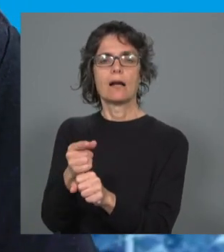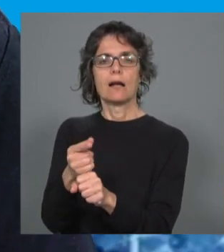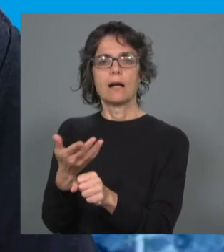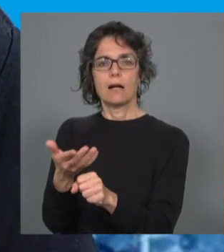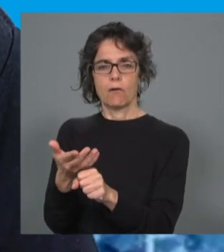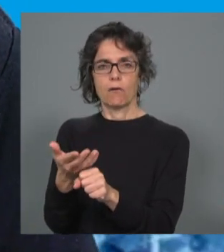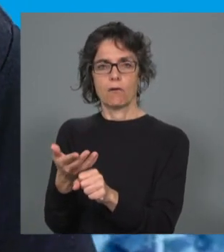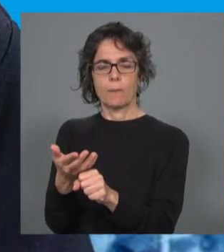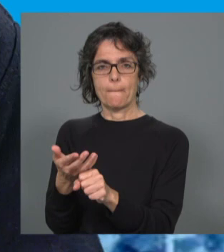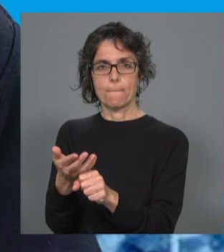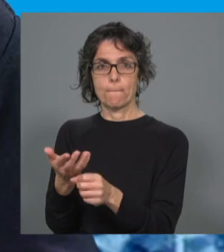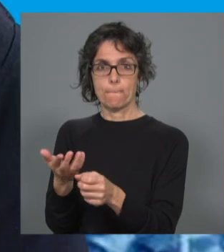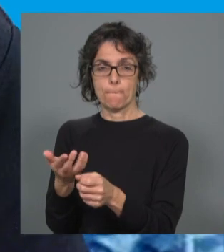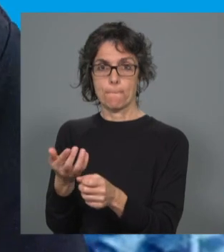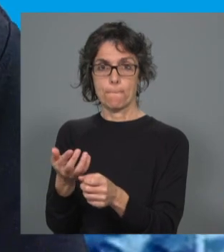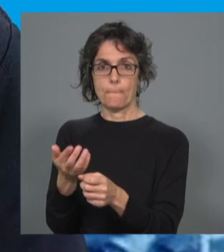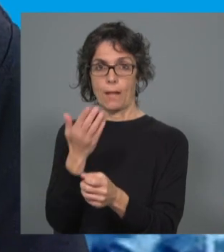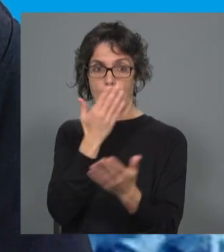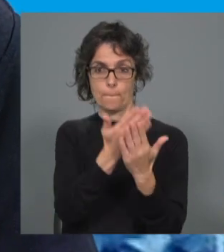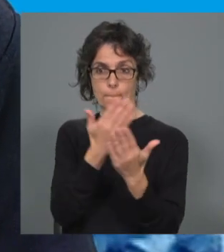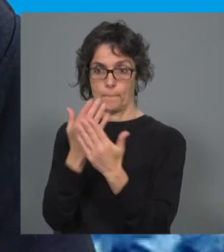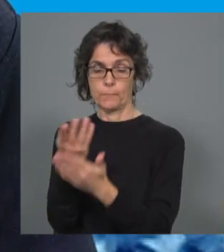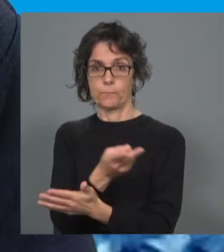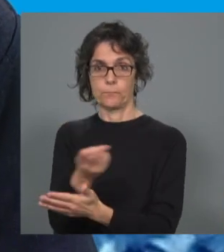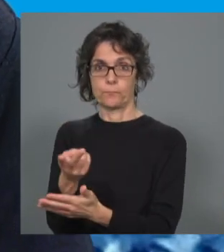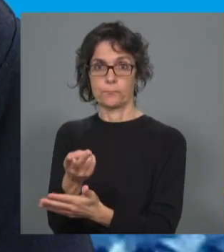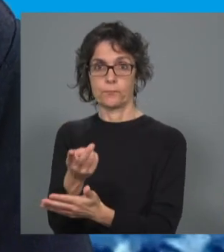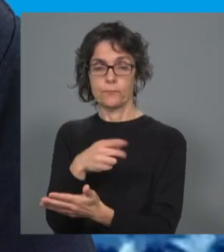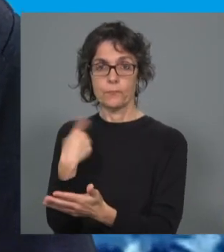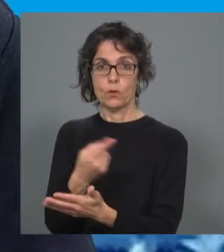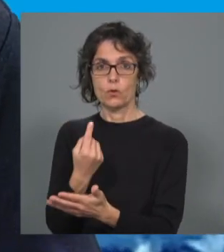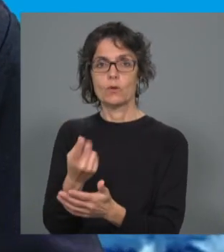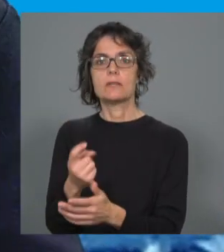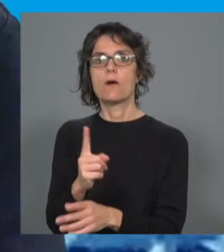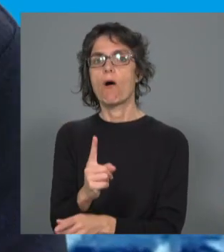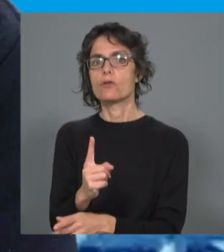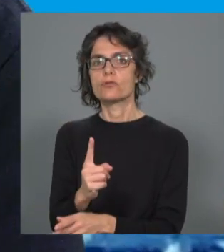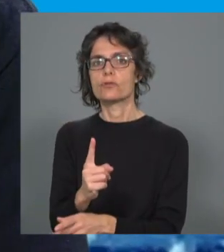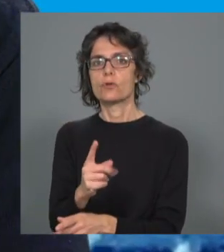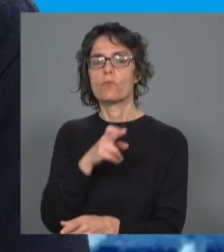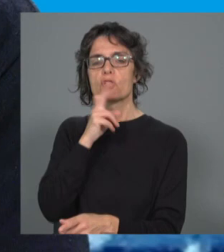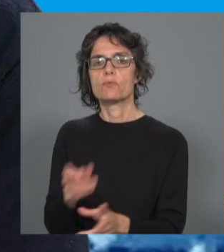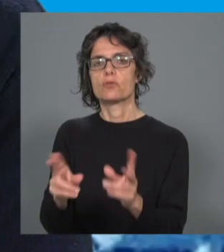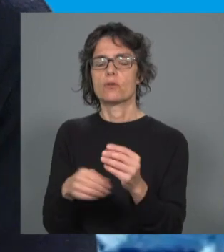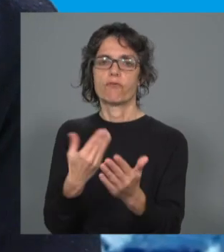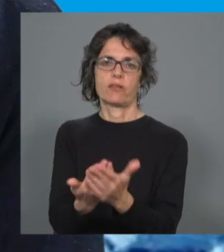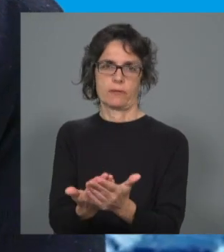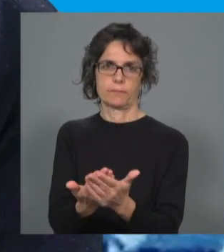nesta dinâmica de trabalho, nós precisamos encontrar novas respostas.